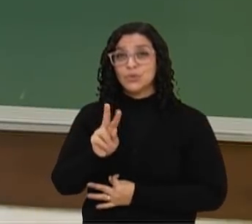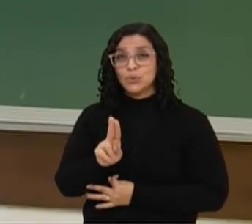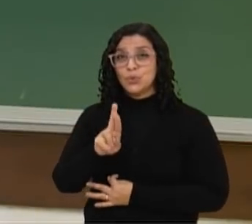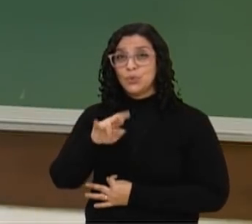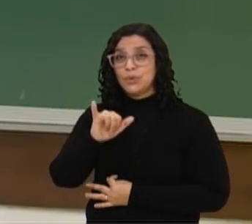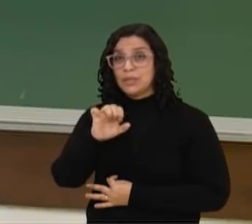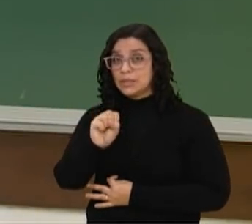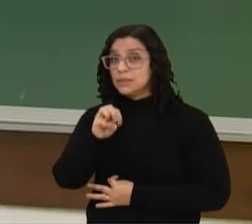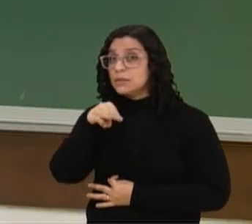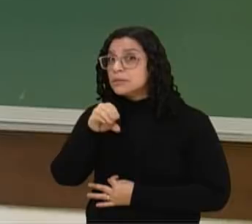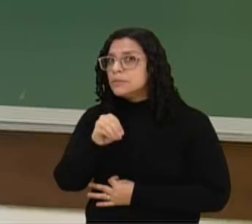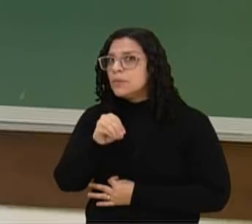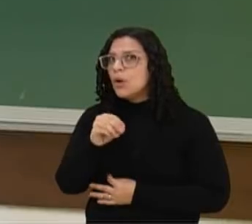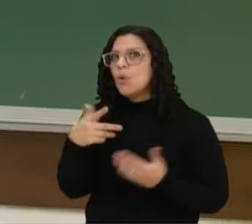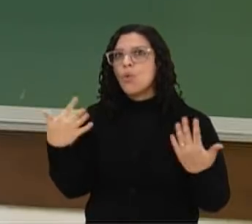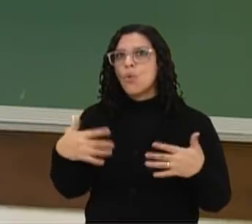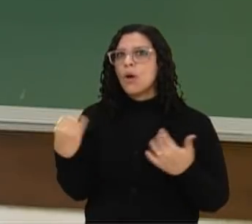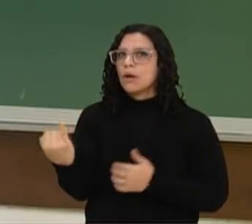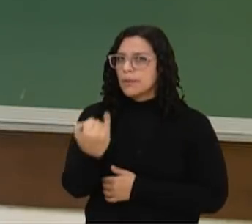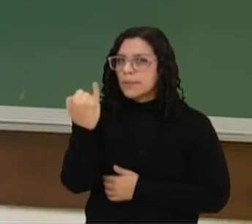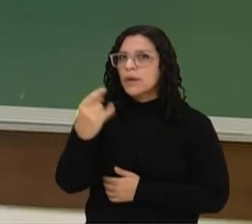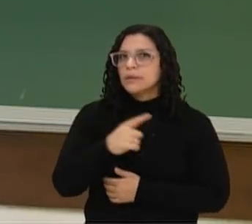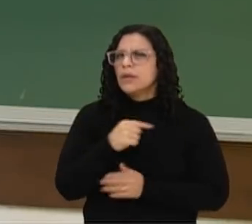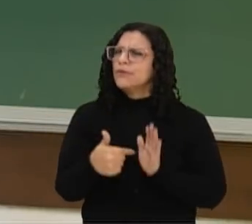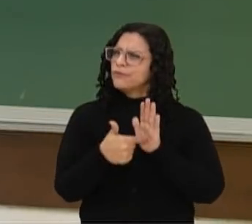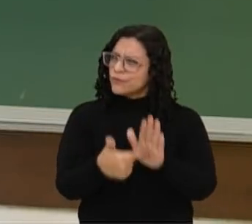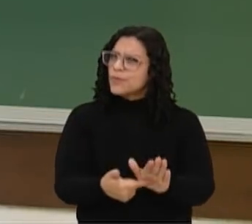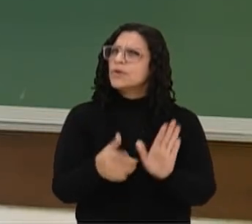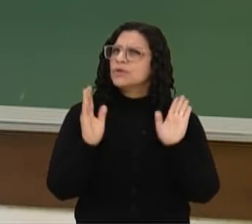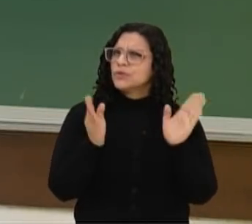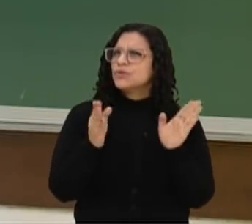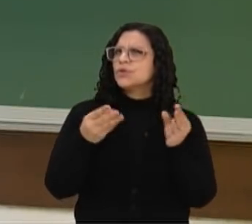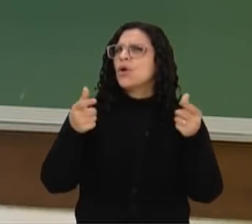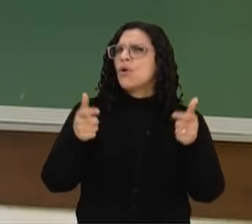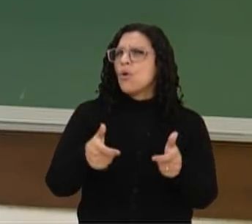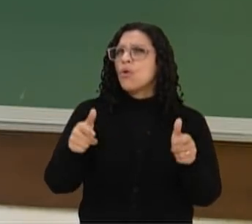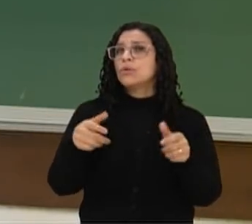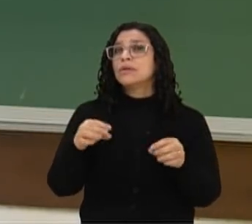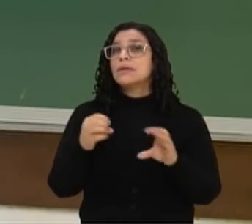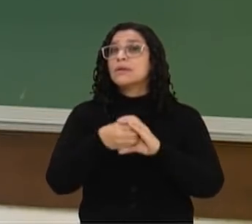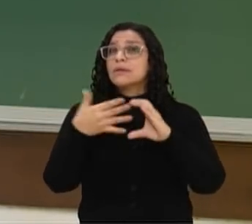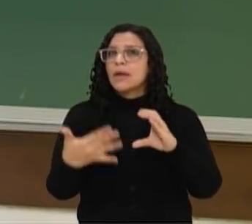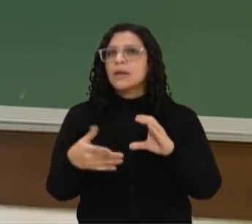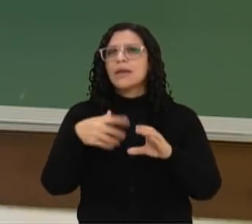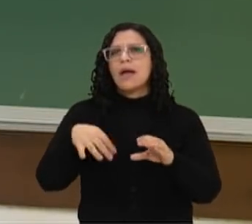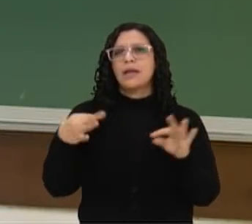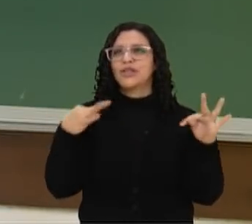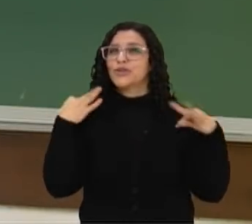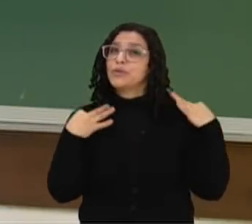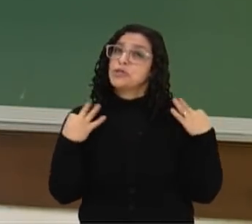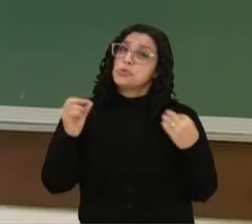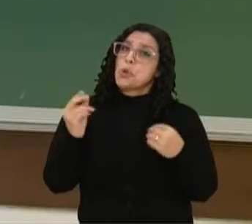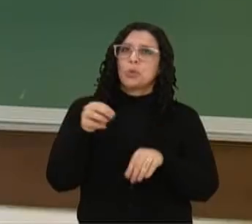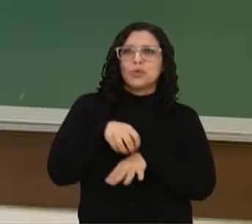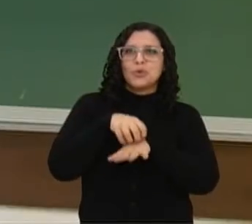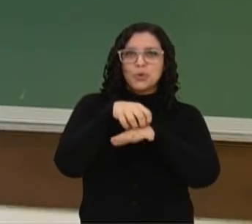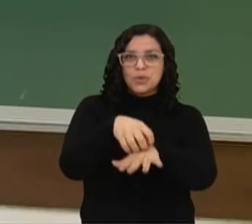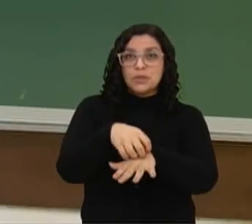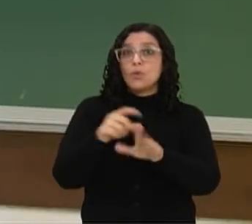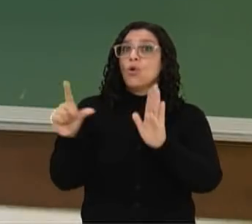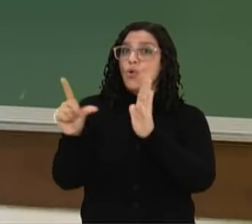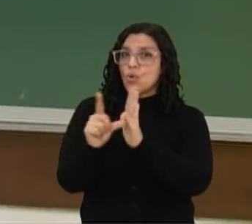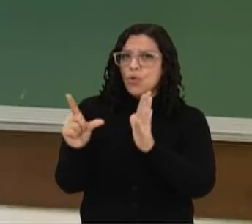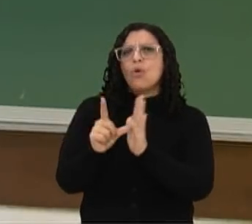atividade bem significativa. E aí eu vou trazer alguns exemplos ali dessa característica, né? Não que a gente não tenha